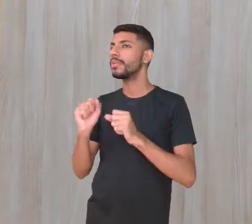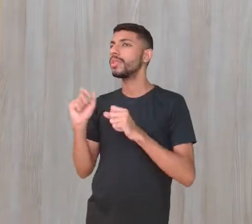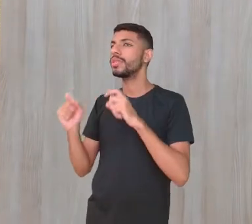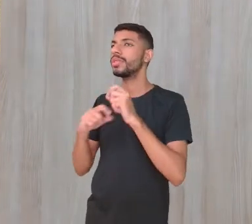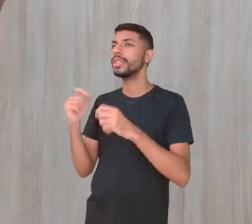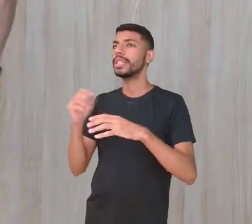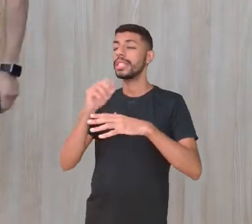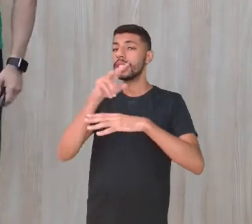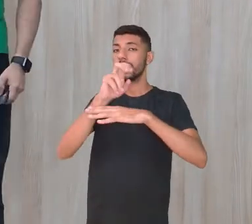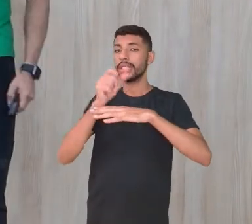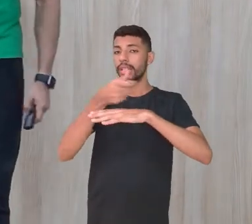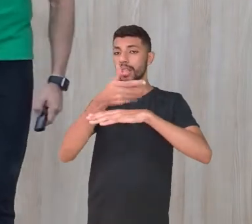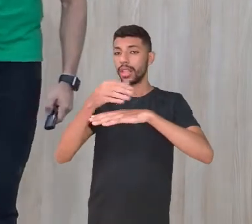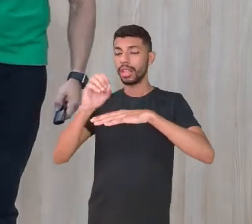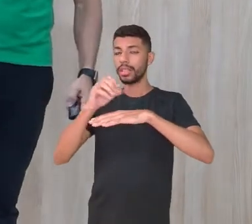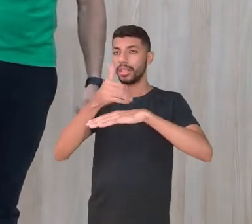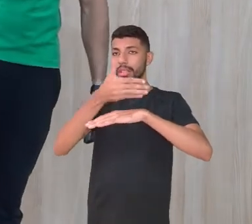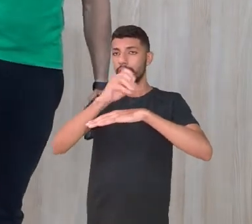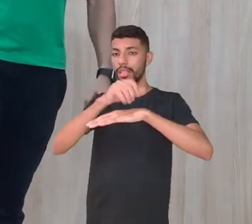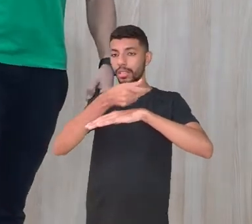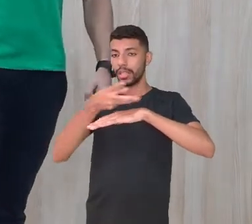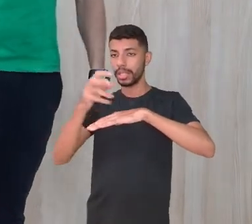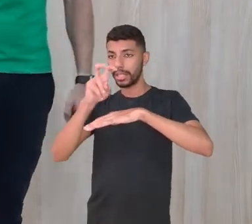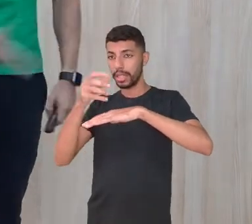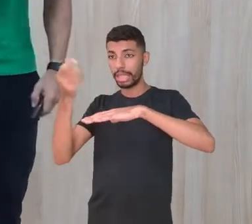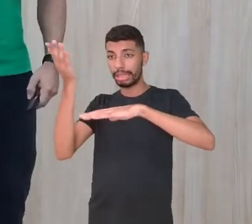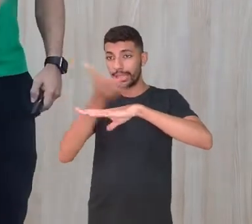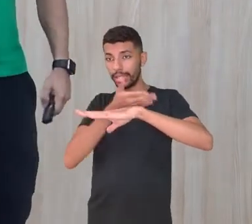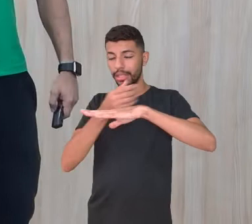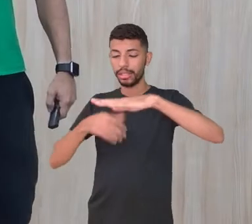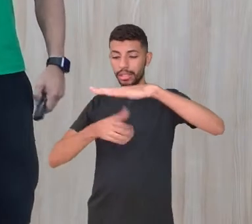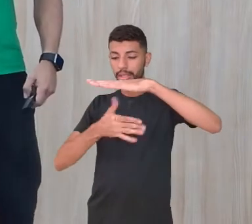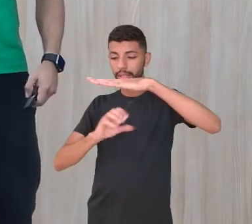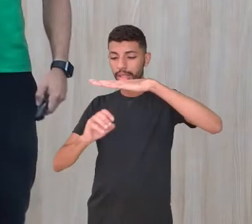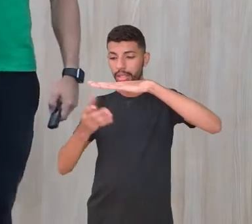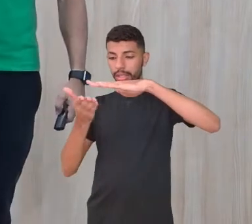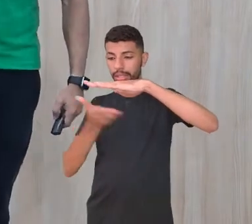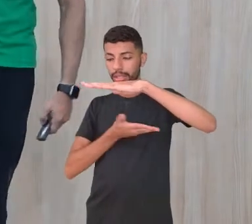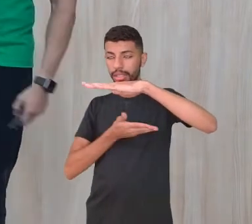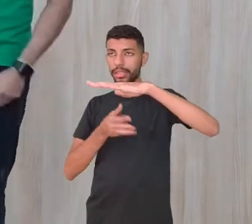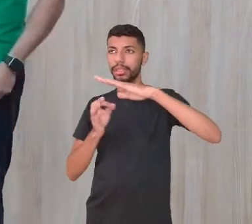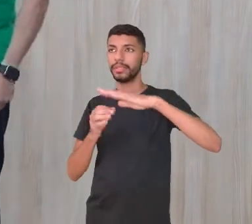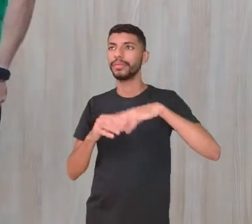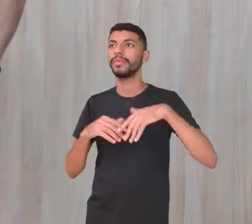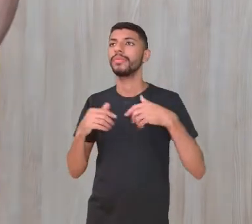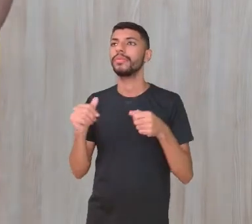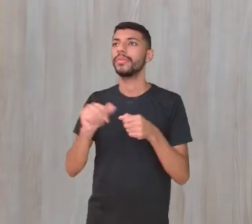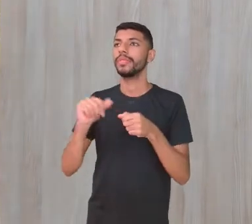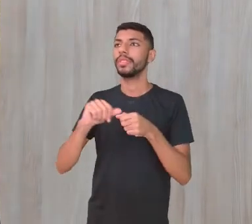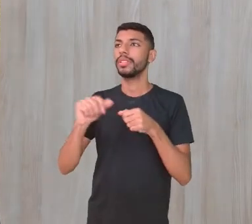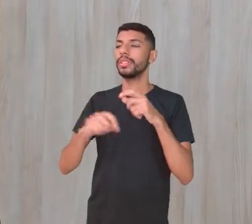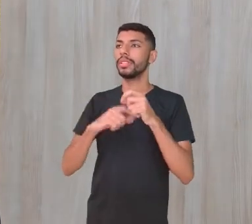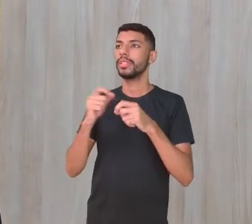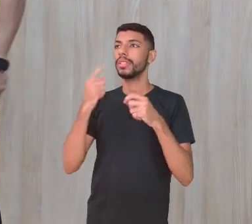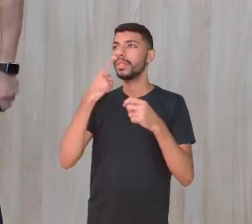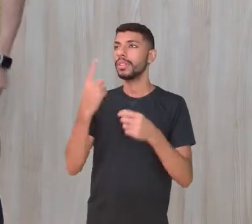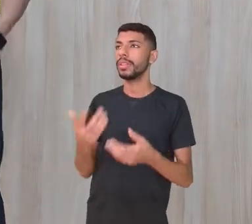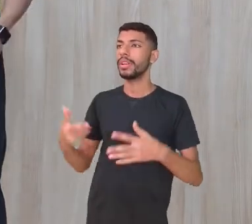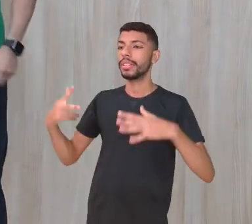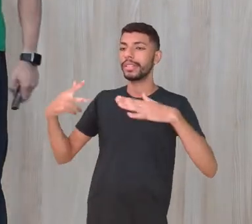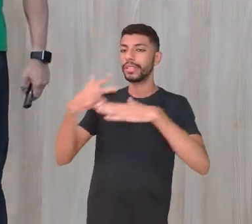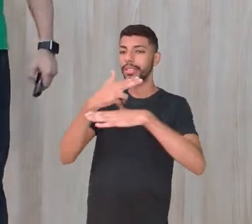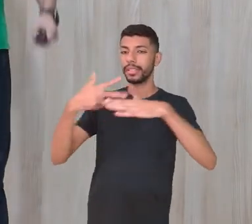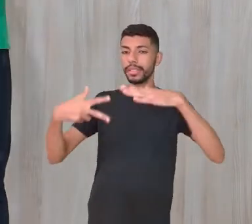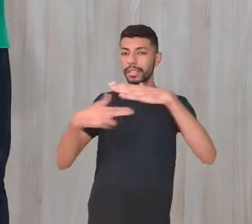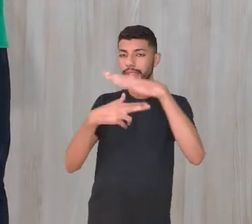5 números 10 que estão no numerador, com os 5 números 10 no denominador, fazendo tube-tube, que é corta,